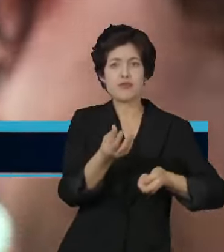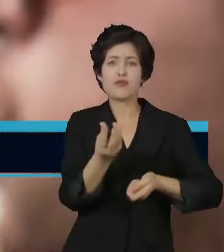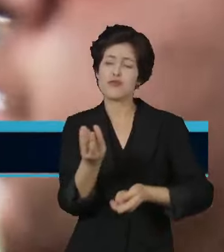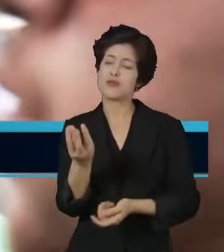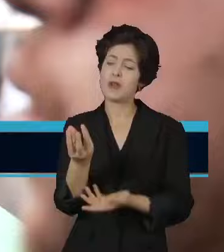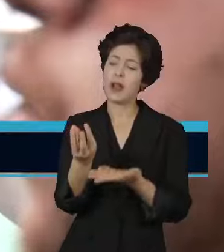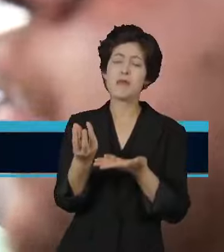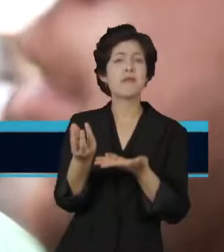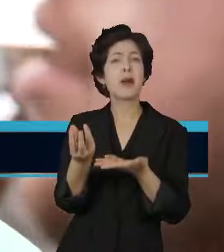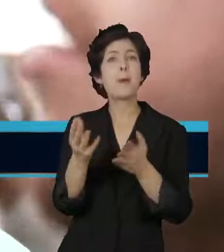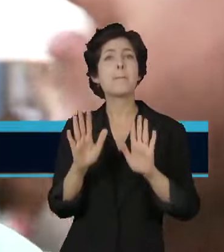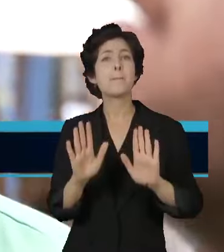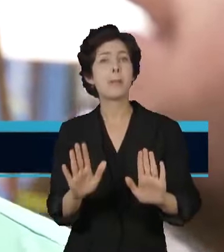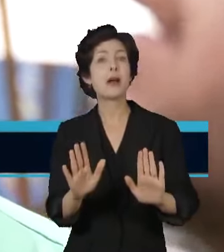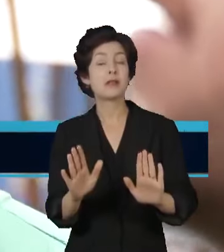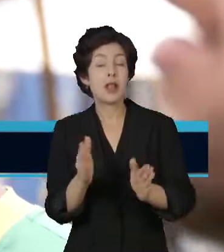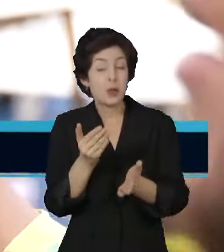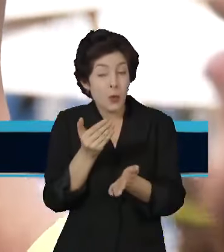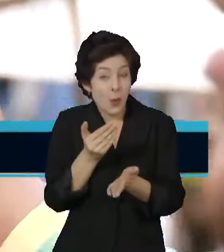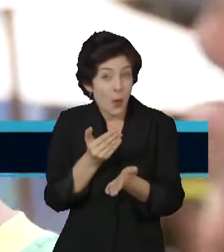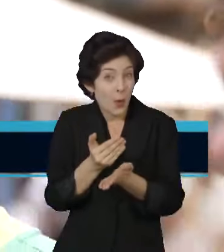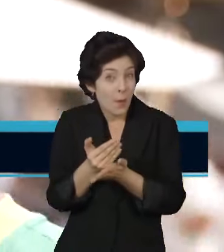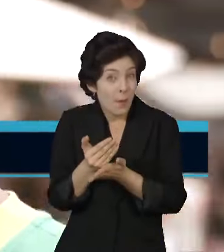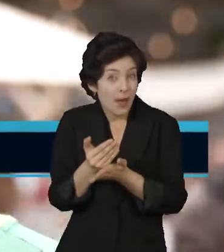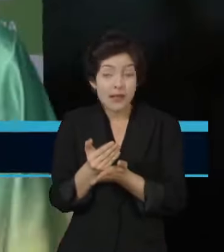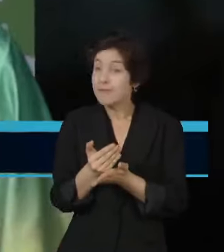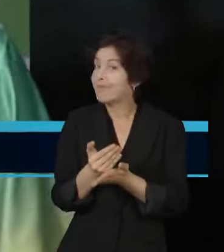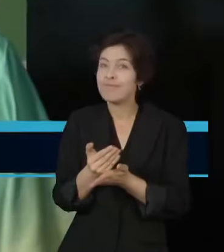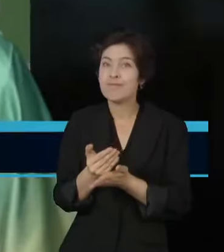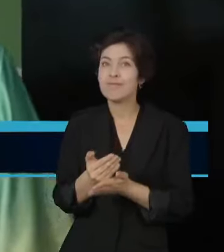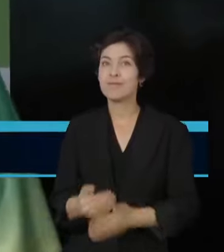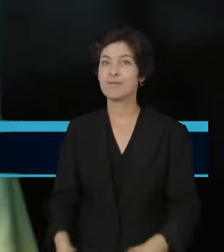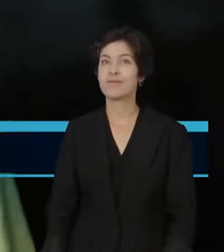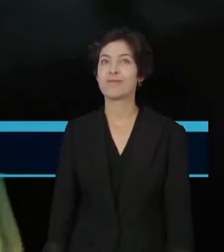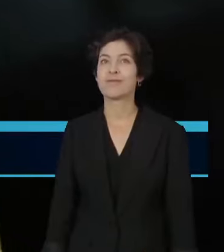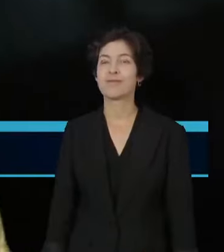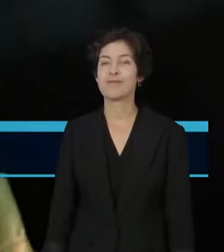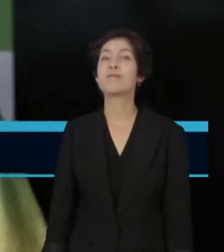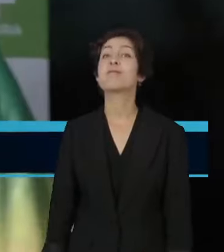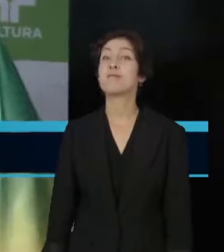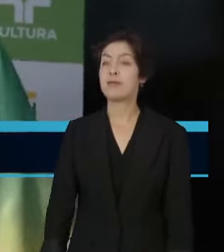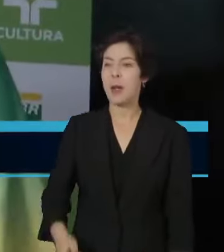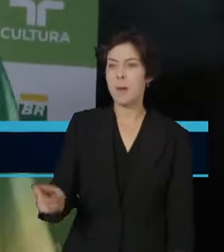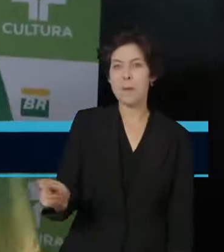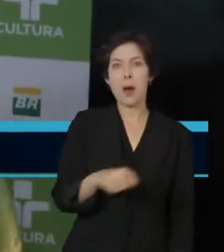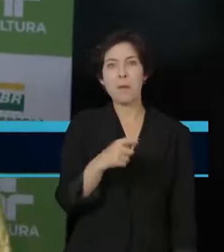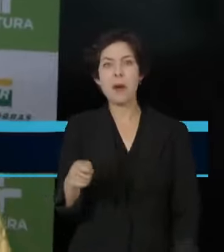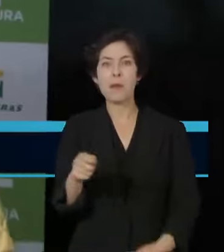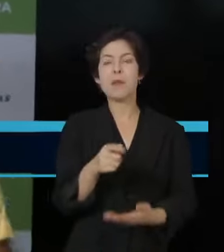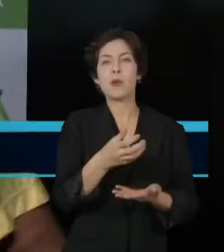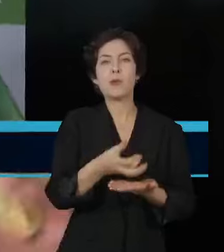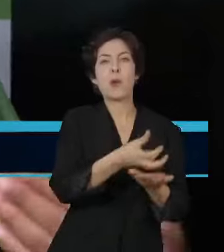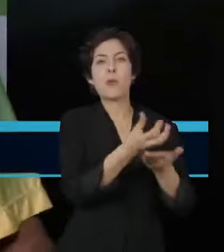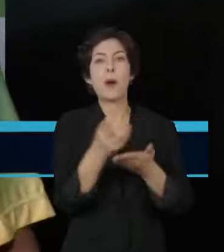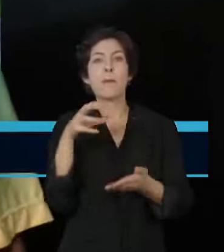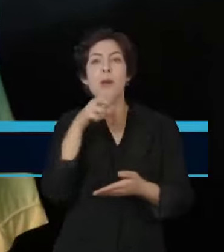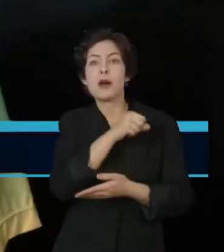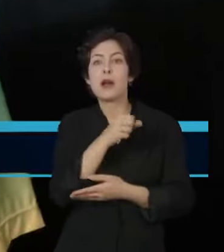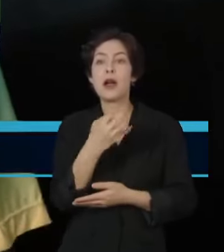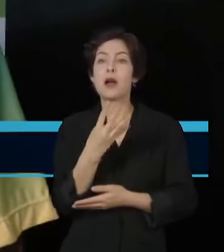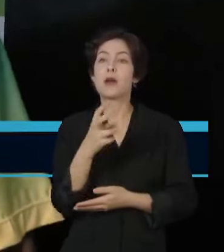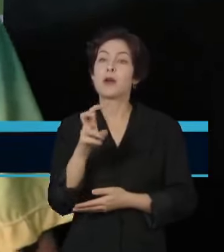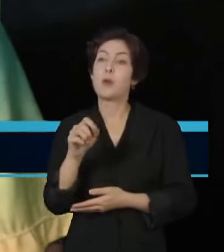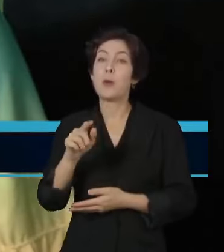Igor, mas quando o badminton começa, não é bem assim. Não é, é o esporte de raquete mais rápido do mundo, pode chegar a mais de 450